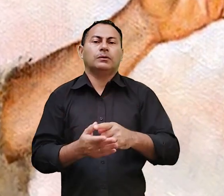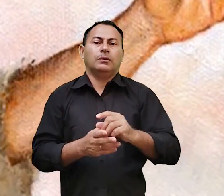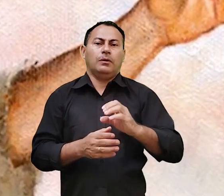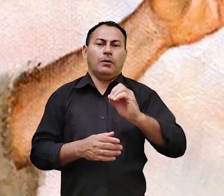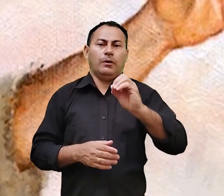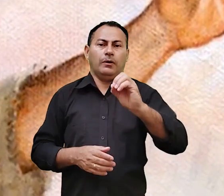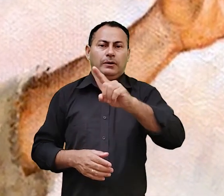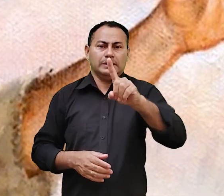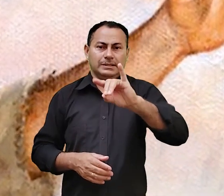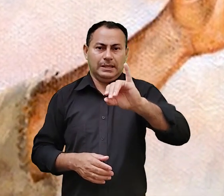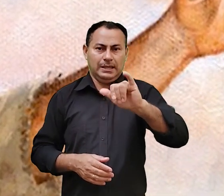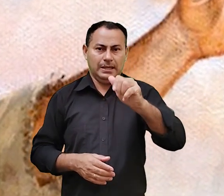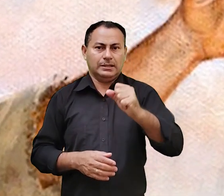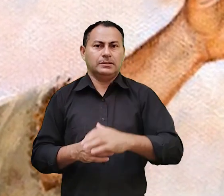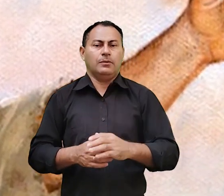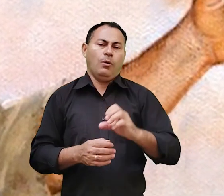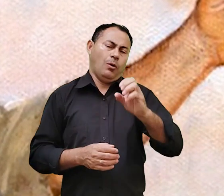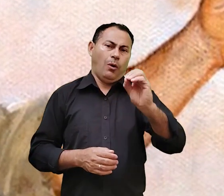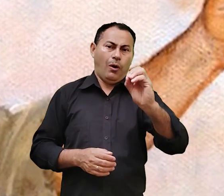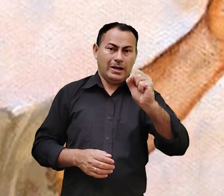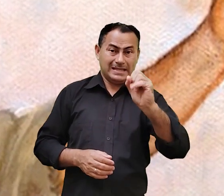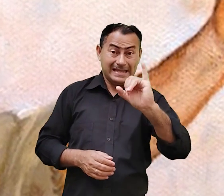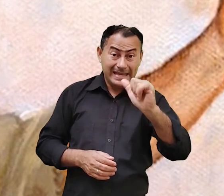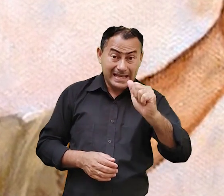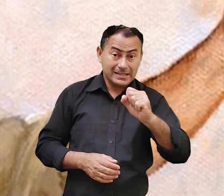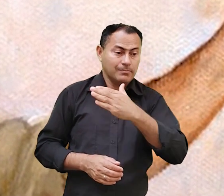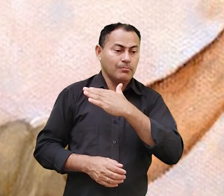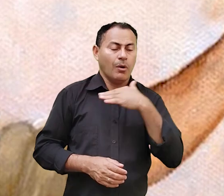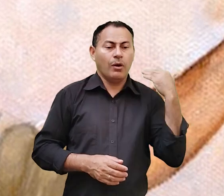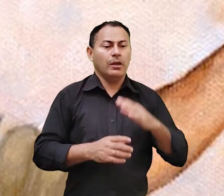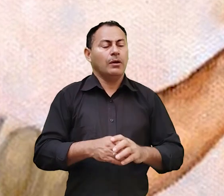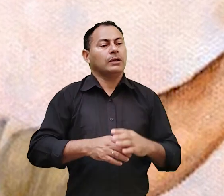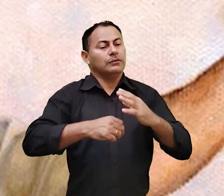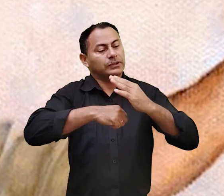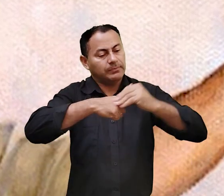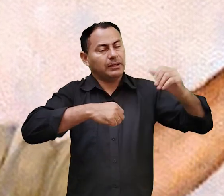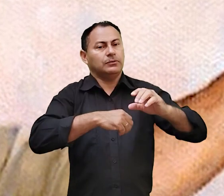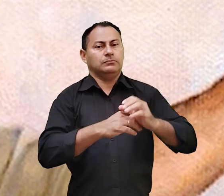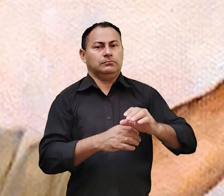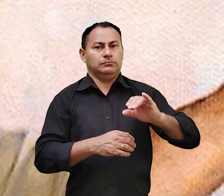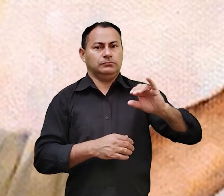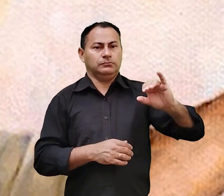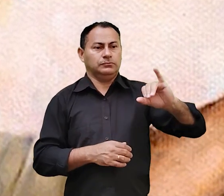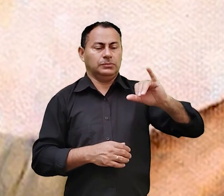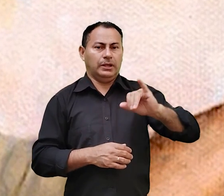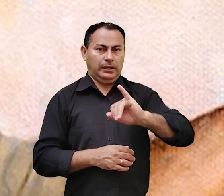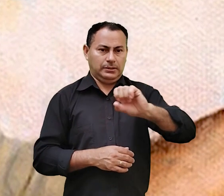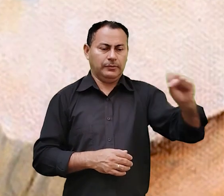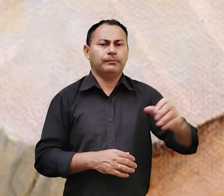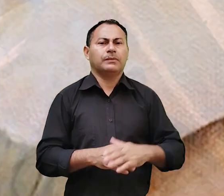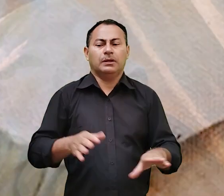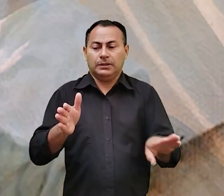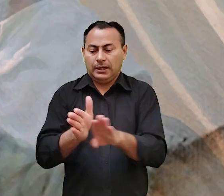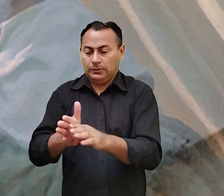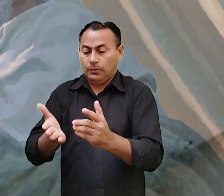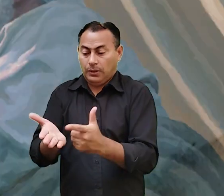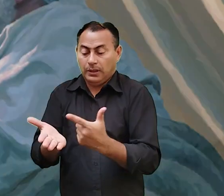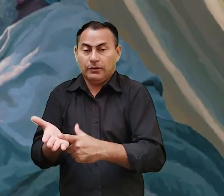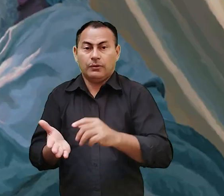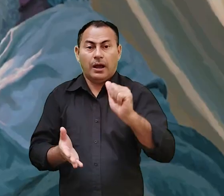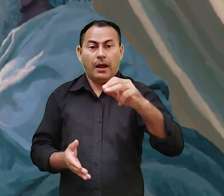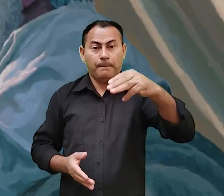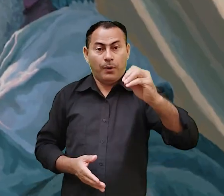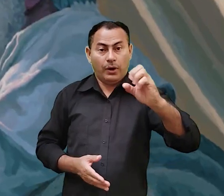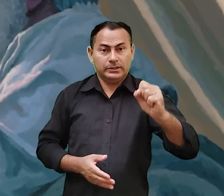que Isaías teve sua experiência espiritual, na qual ele recebeu o chamado para ser profeta. Quando chegarmos ao livro de Amós, veremos